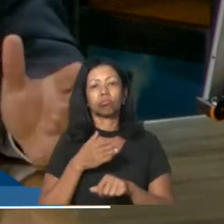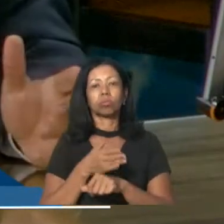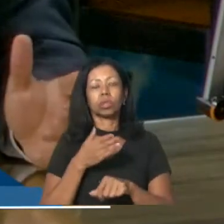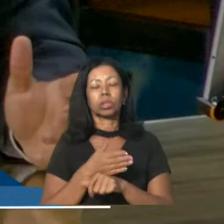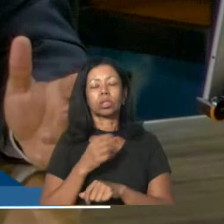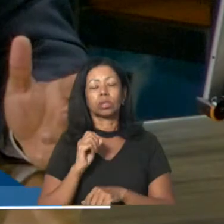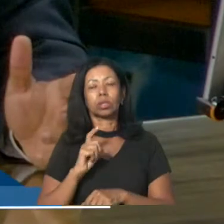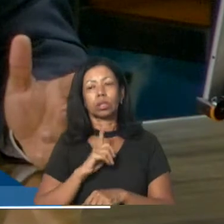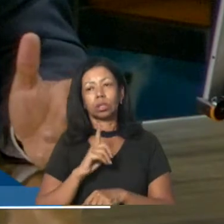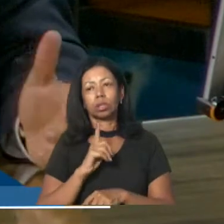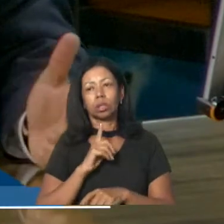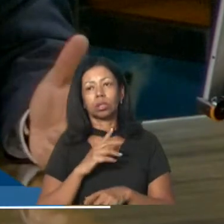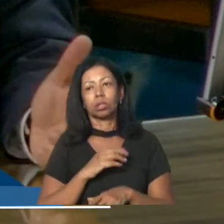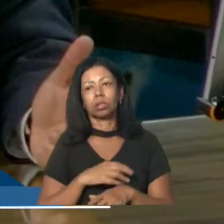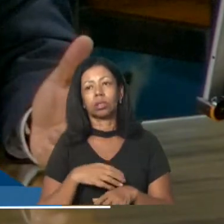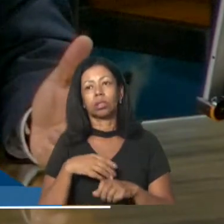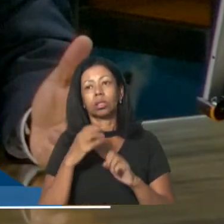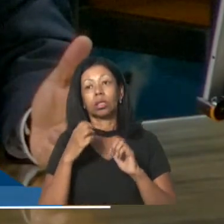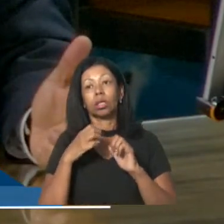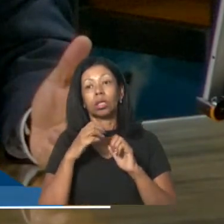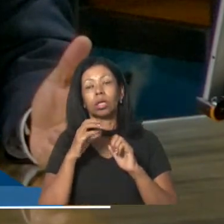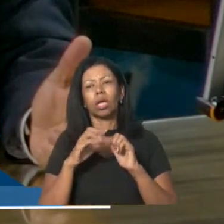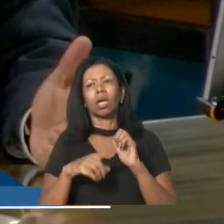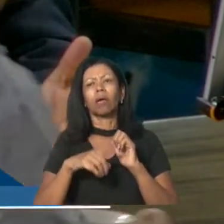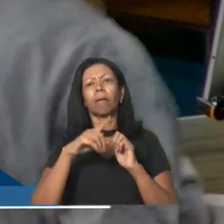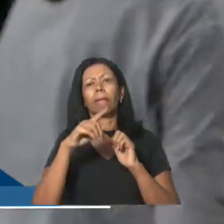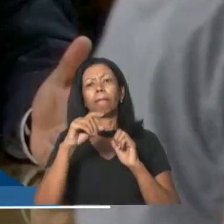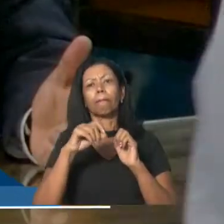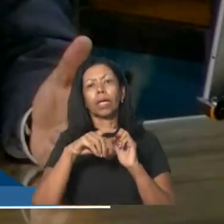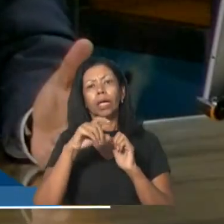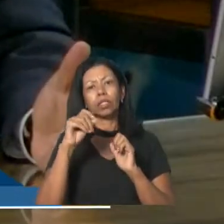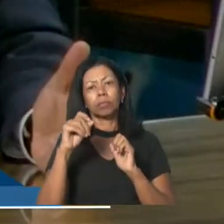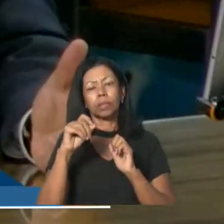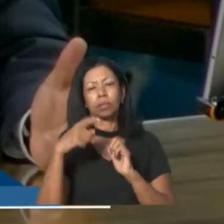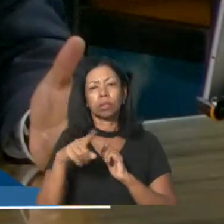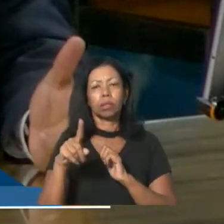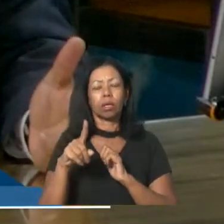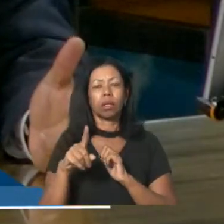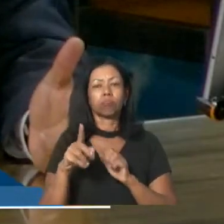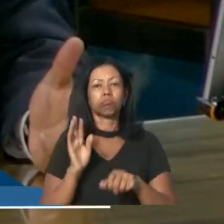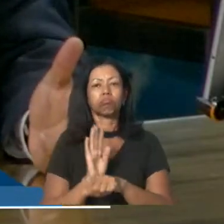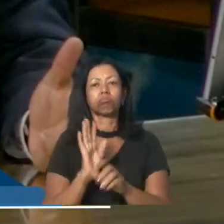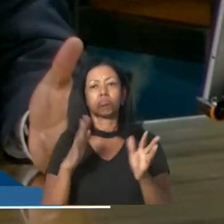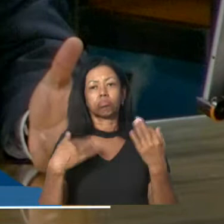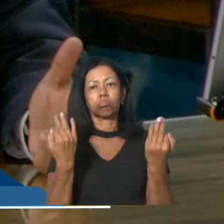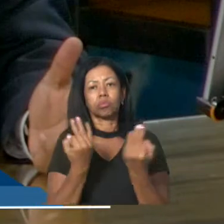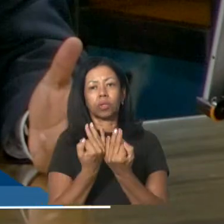empreendimentos ali naquela região que sustenta famílias.